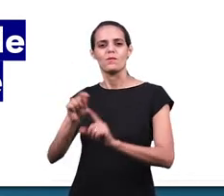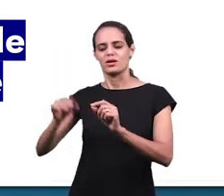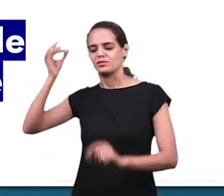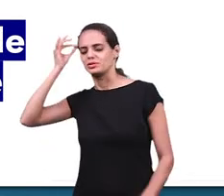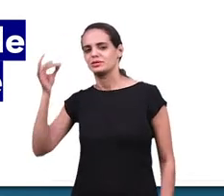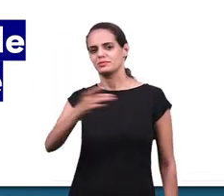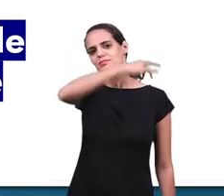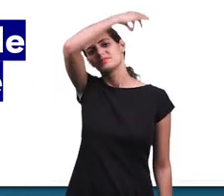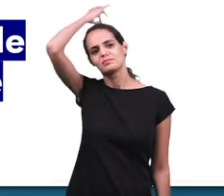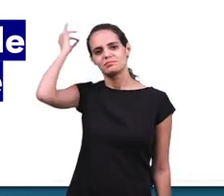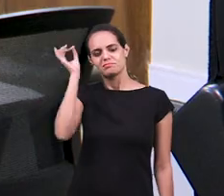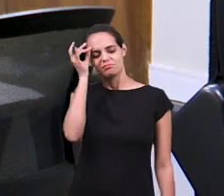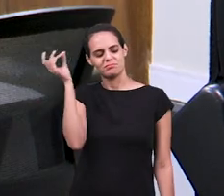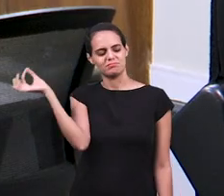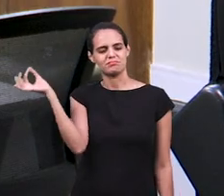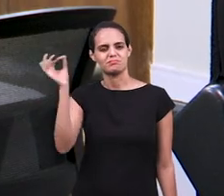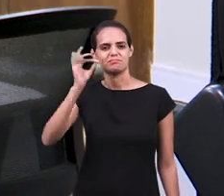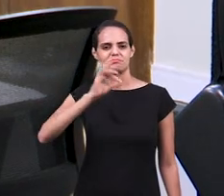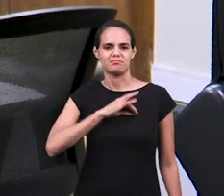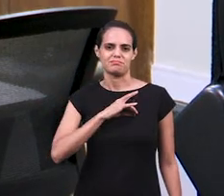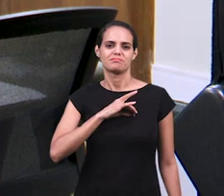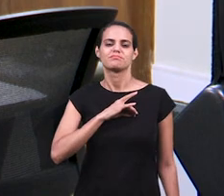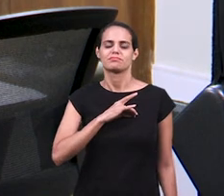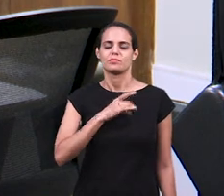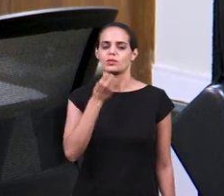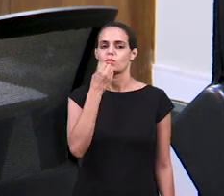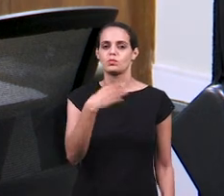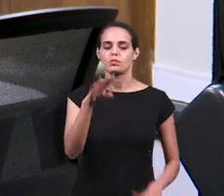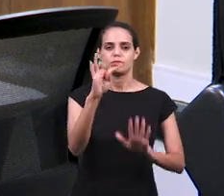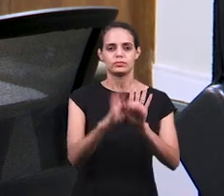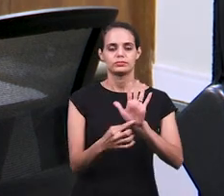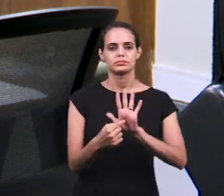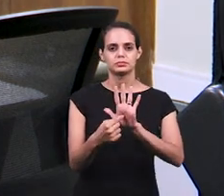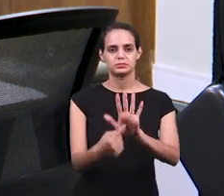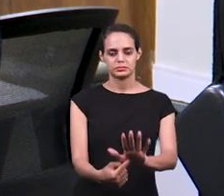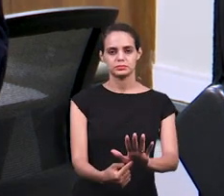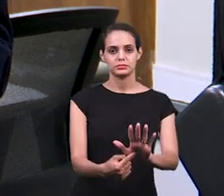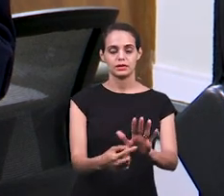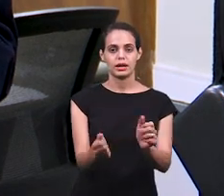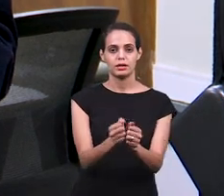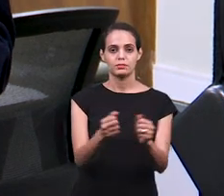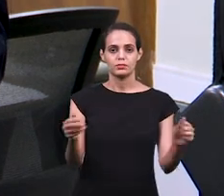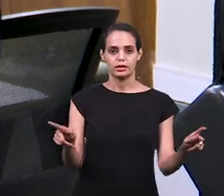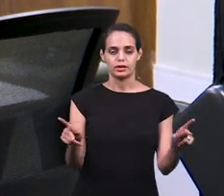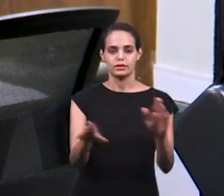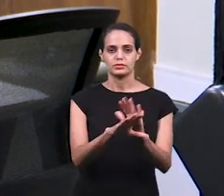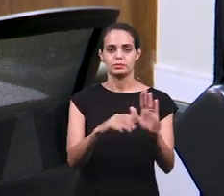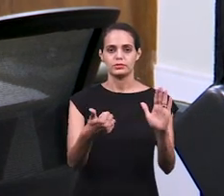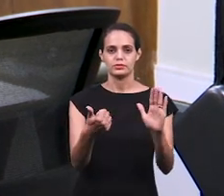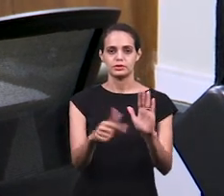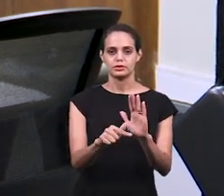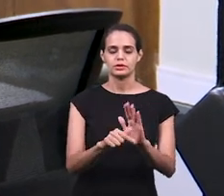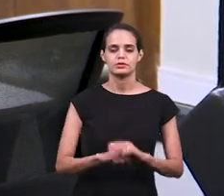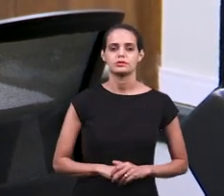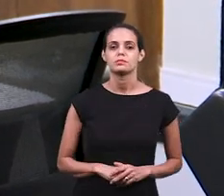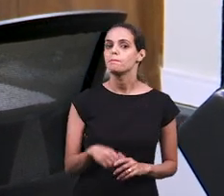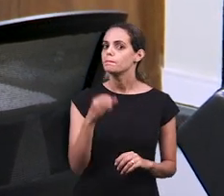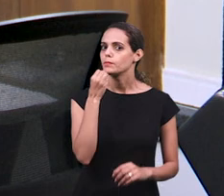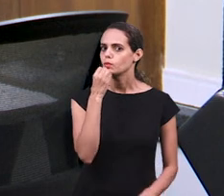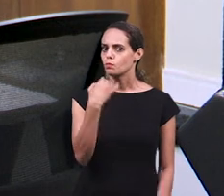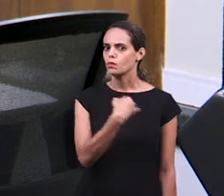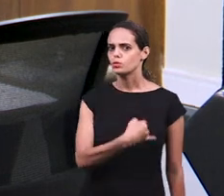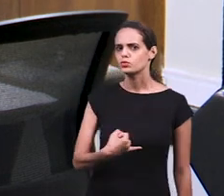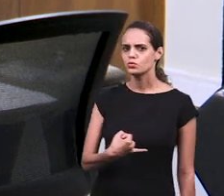vestida pelo Espírito Santo. Muito bem colocado ali o texto de Apocalipse 17 pela irmã, e na verdade